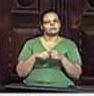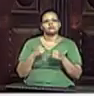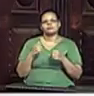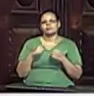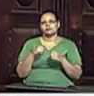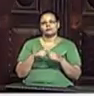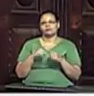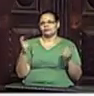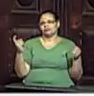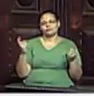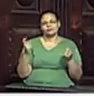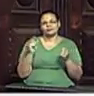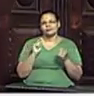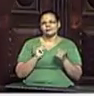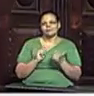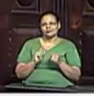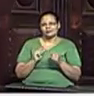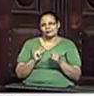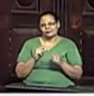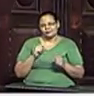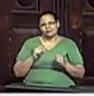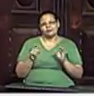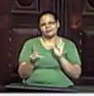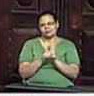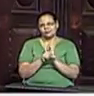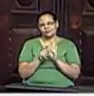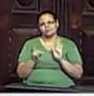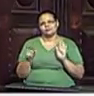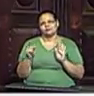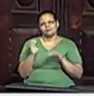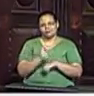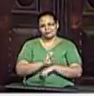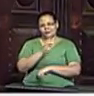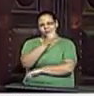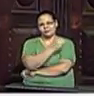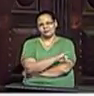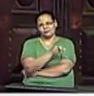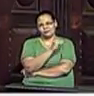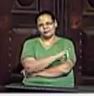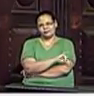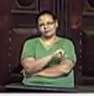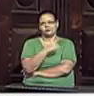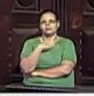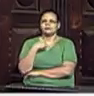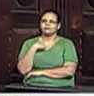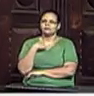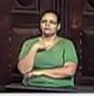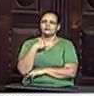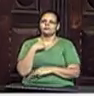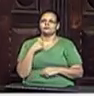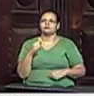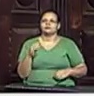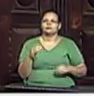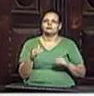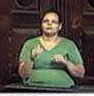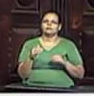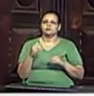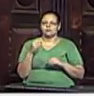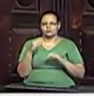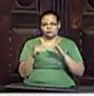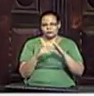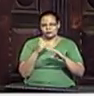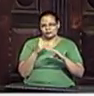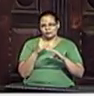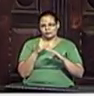fechar, é um aprimoramento na legislação do Estado do Rio de Janeiro. Eu recebi do governo de